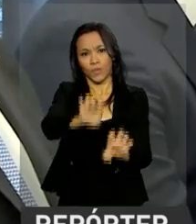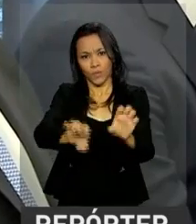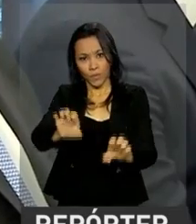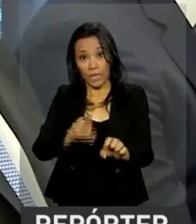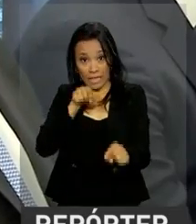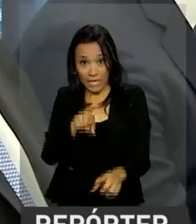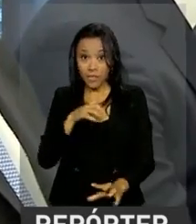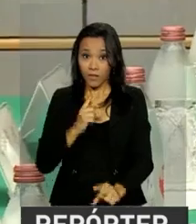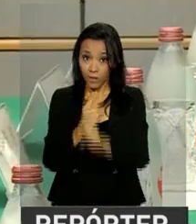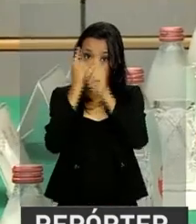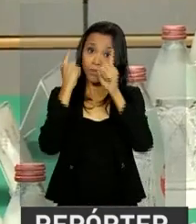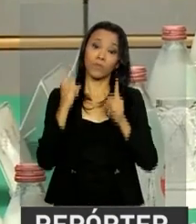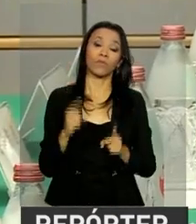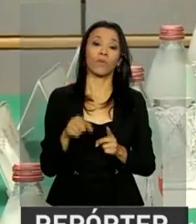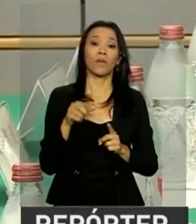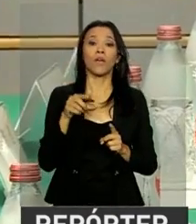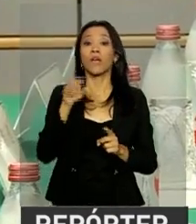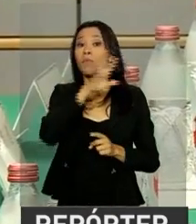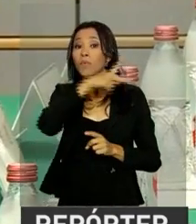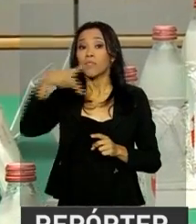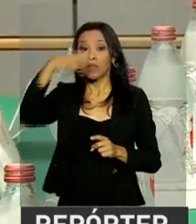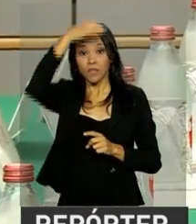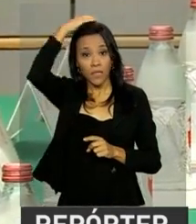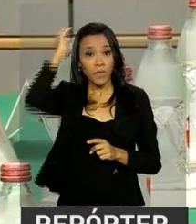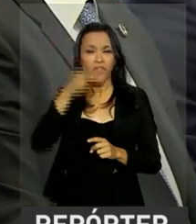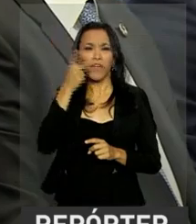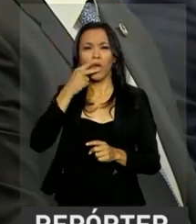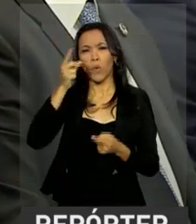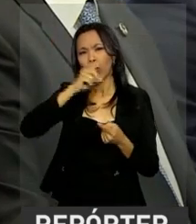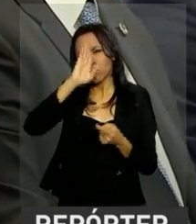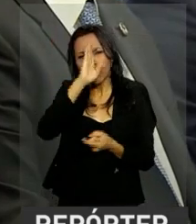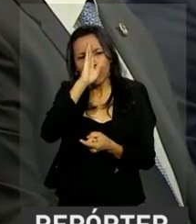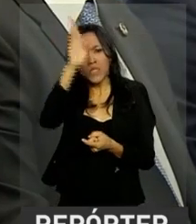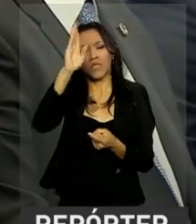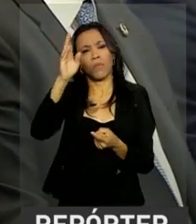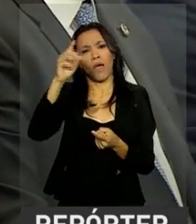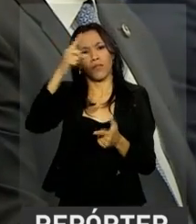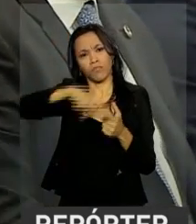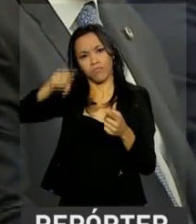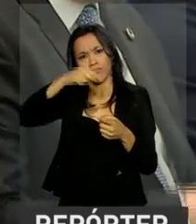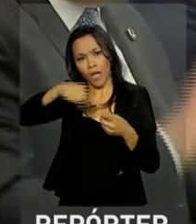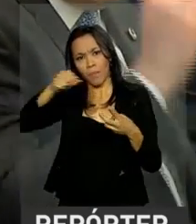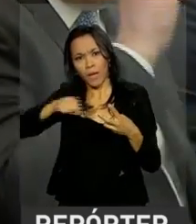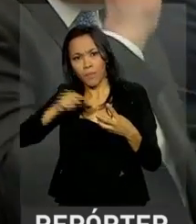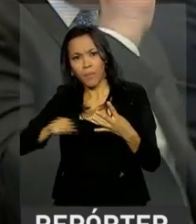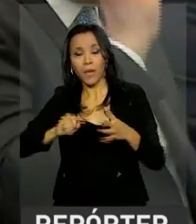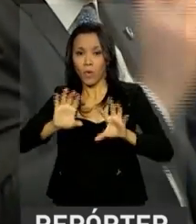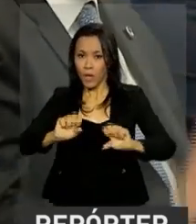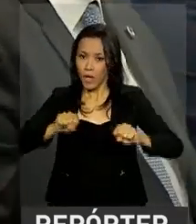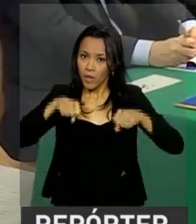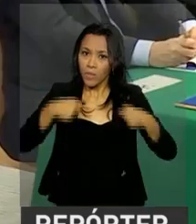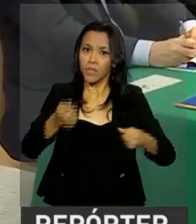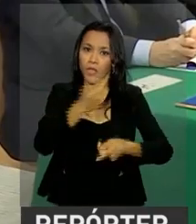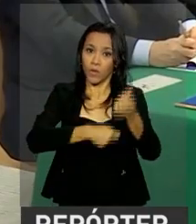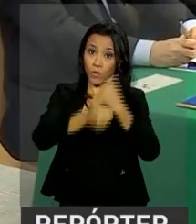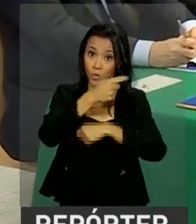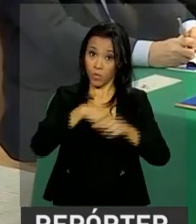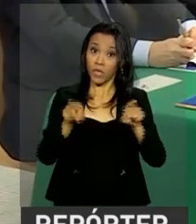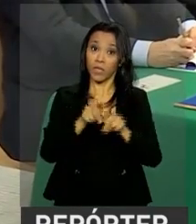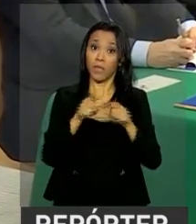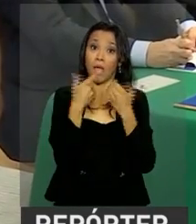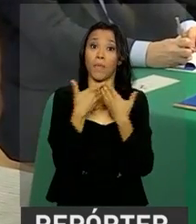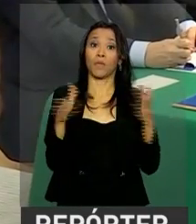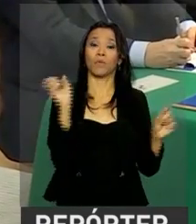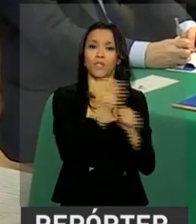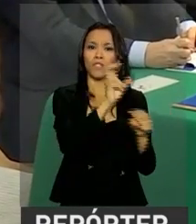No encontro com o chefe de governo, Temer falou sobre as prioridades do Brasil com a recuperação da economia e geração de empregos e